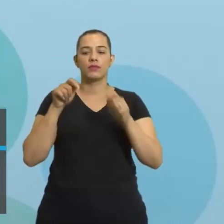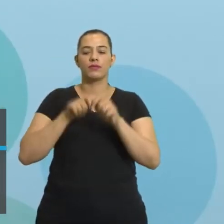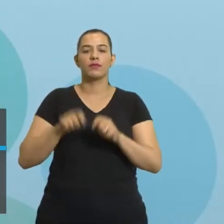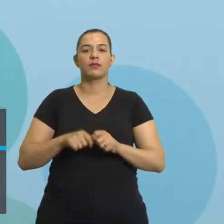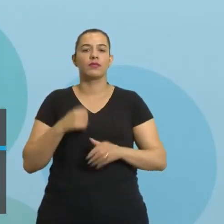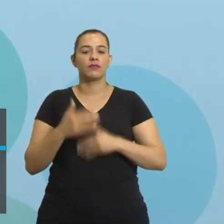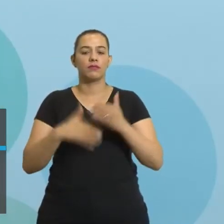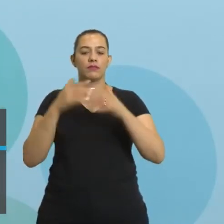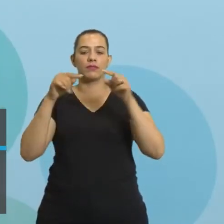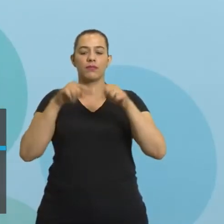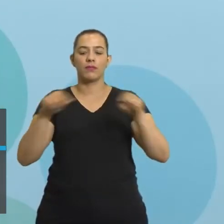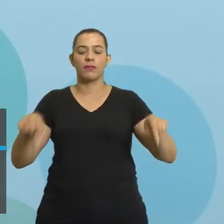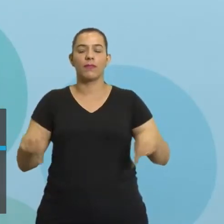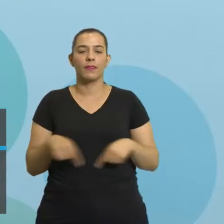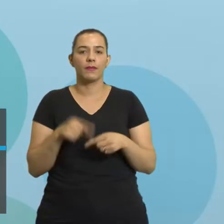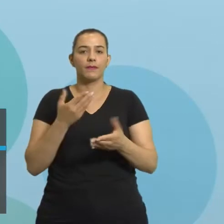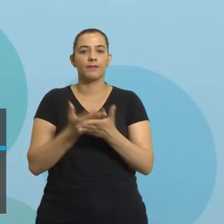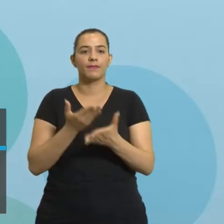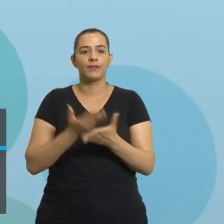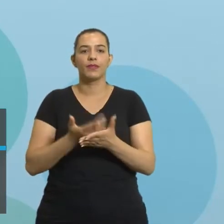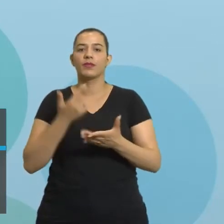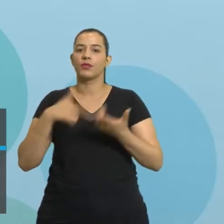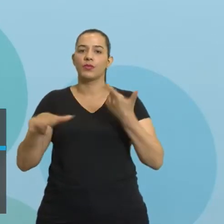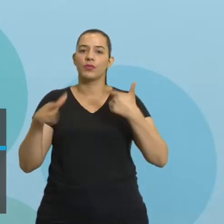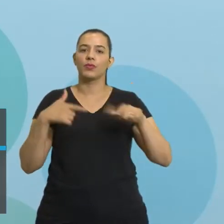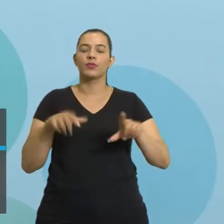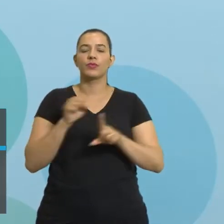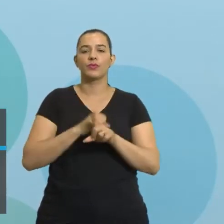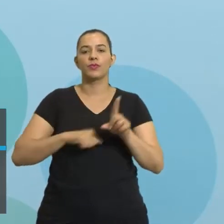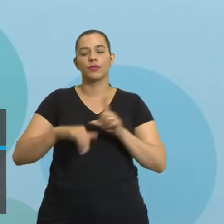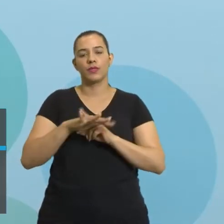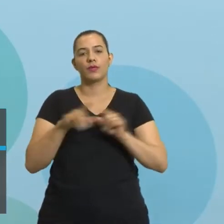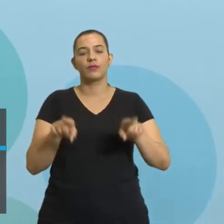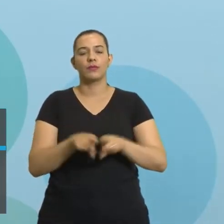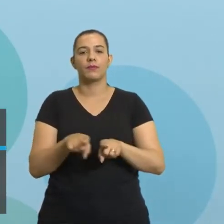aula, em outros contextos sociais, certo?